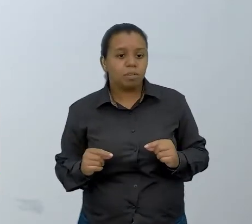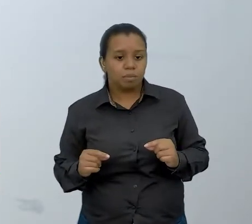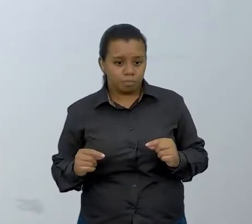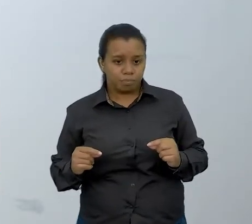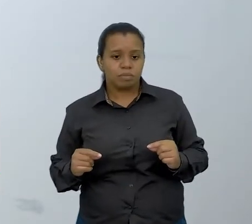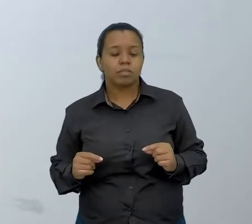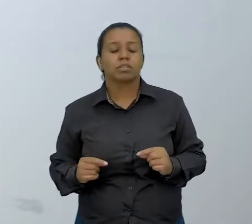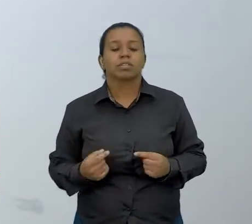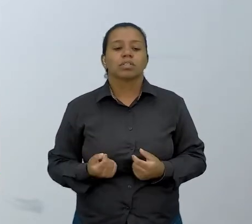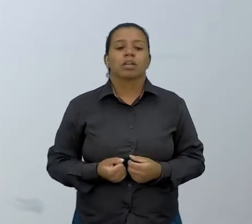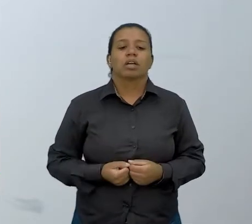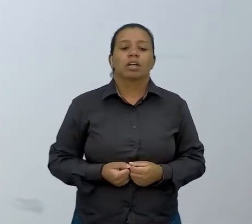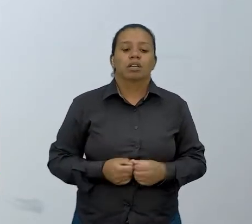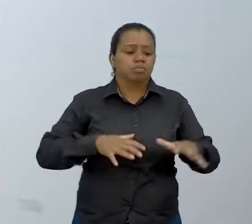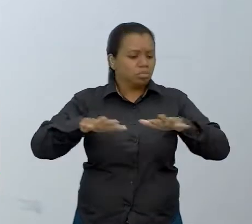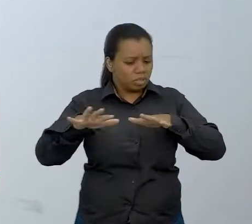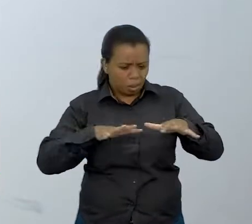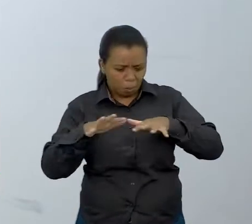Fukushima,